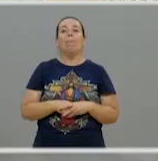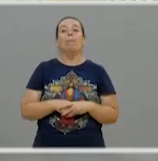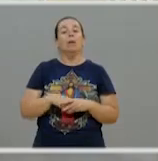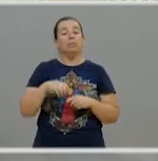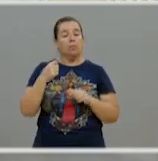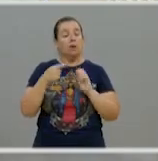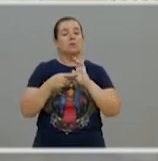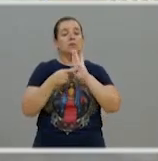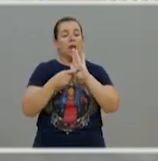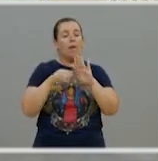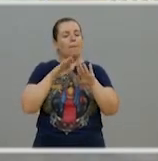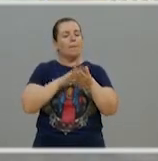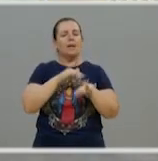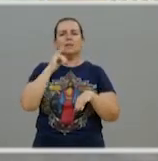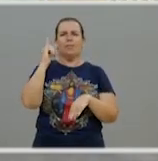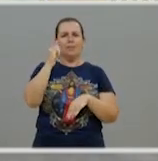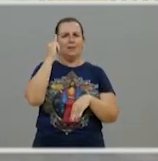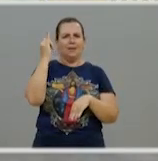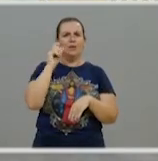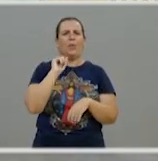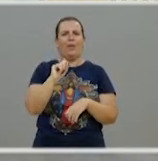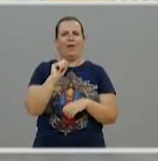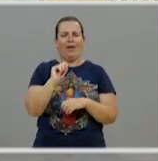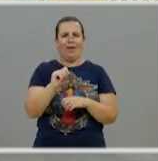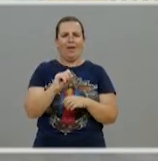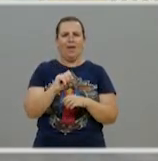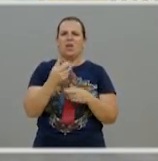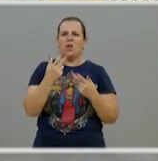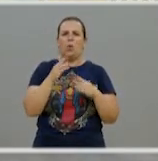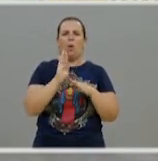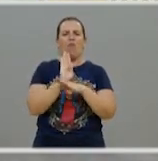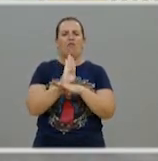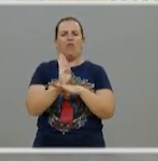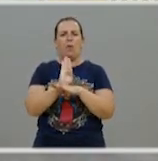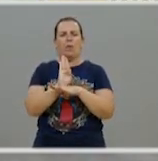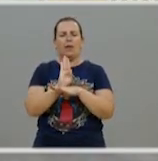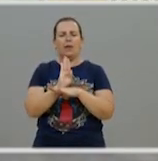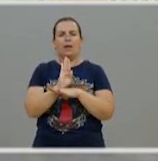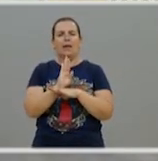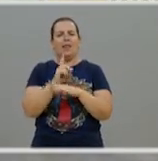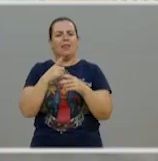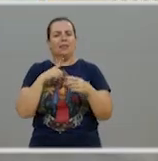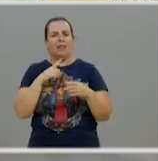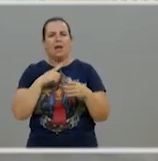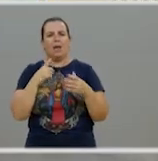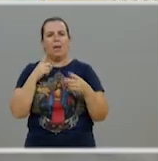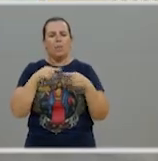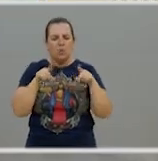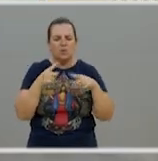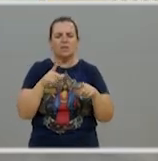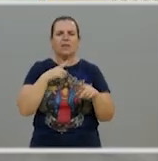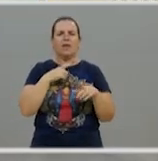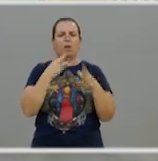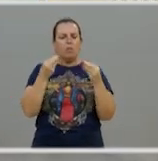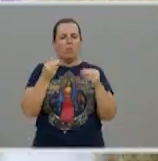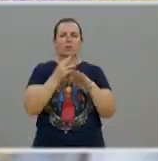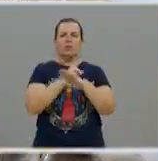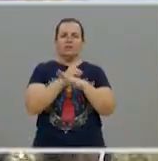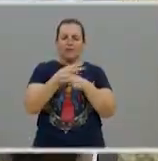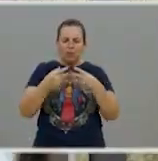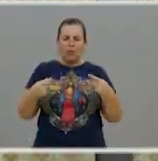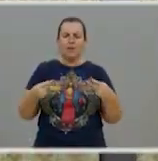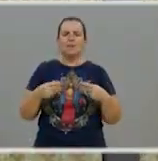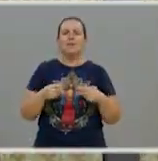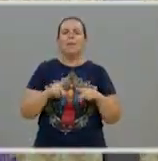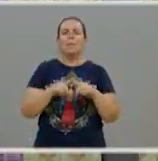conteúdo. Efeito especial se faz para realçar o momento. É ou não é? Se não sabe o que é, deveria